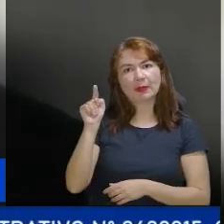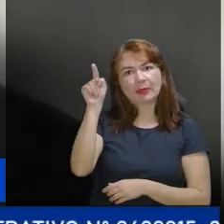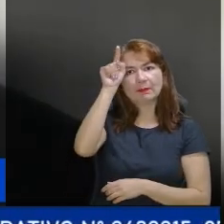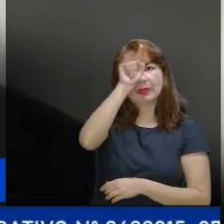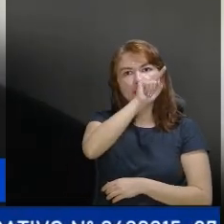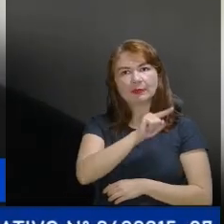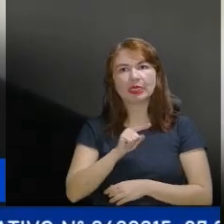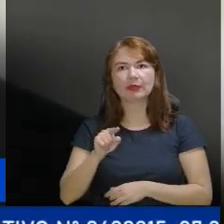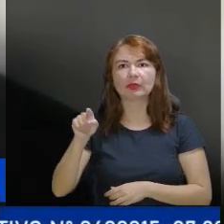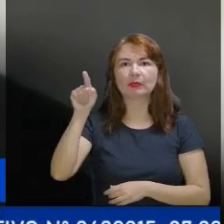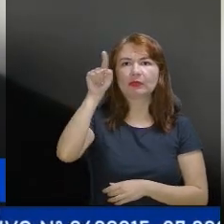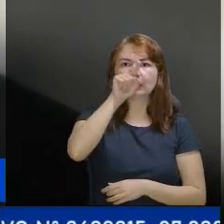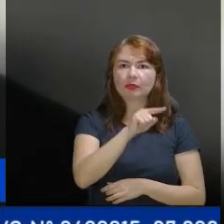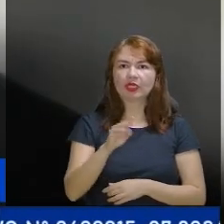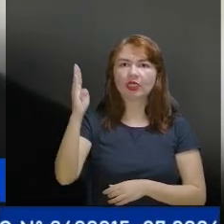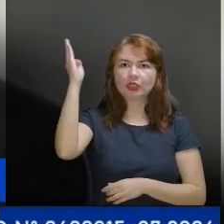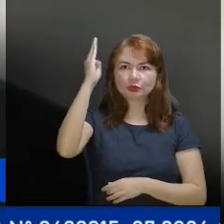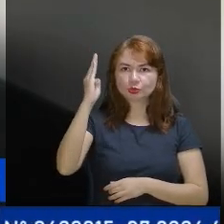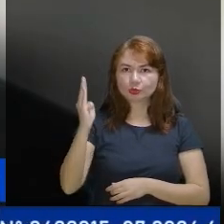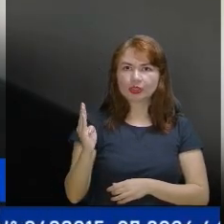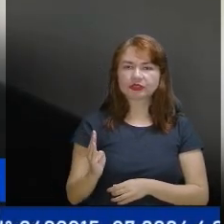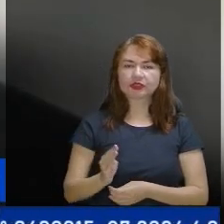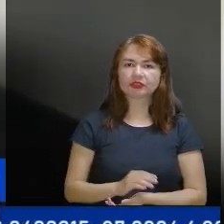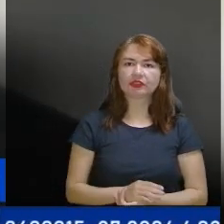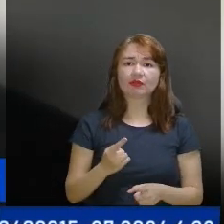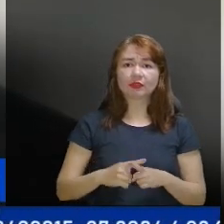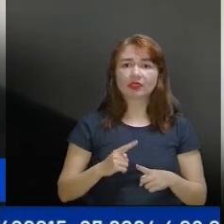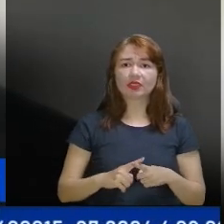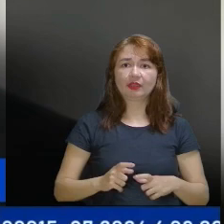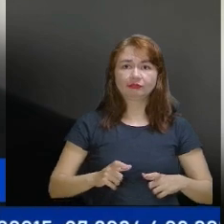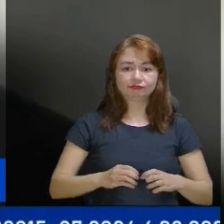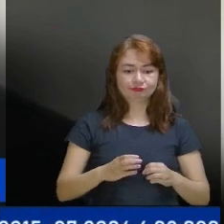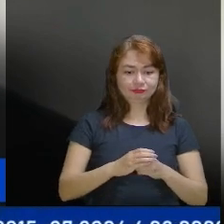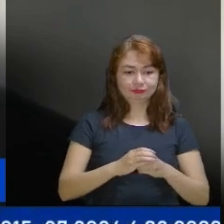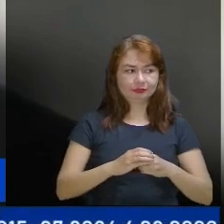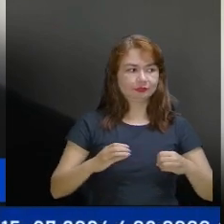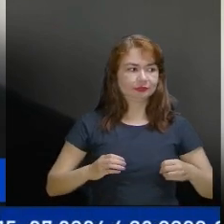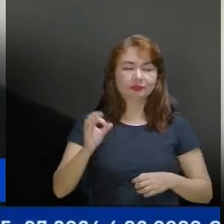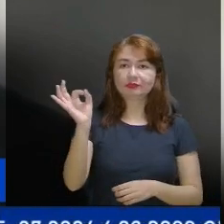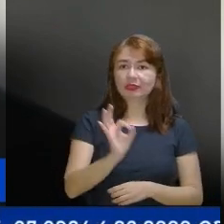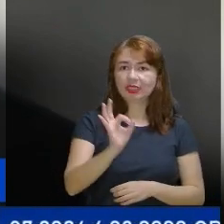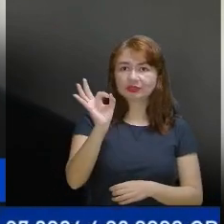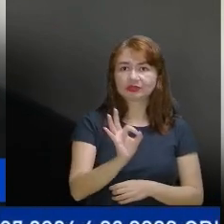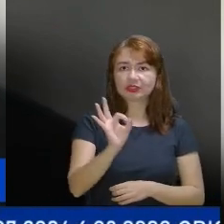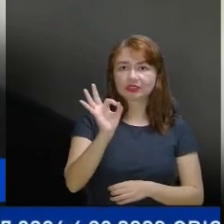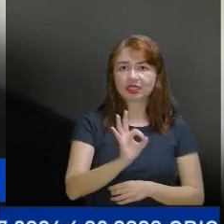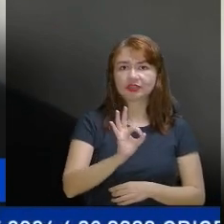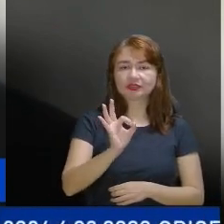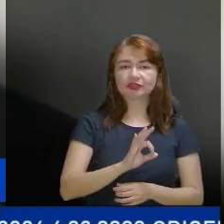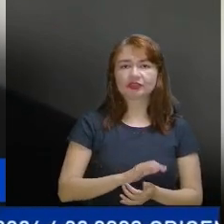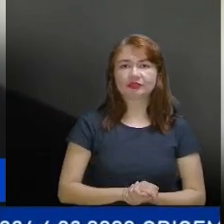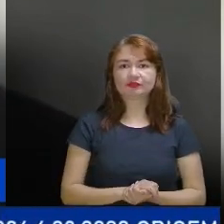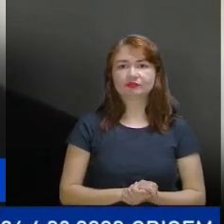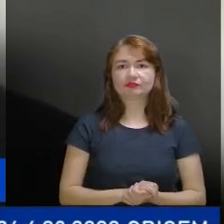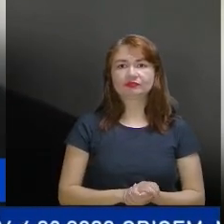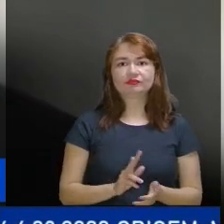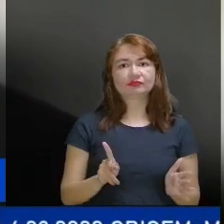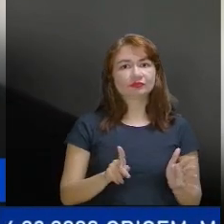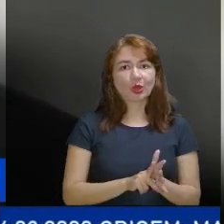dispor, tá, dessa proporção, desse percentual, tá, que será destinado, tá,